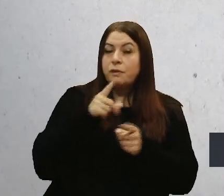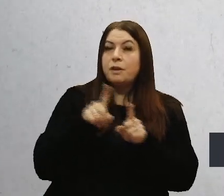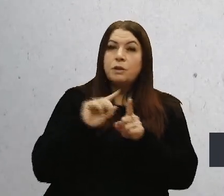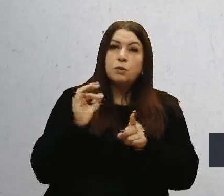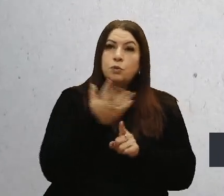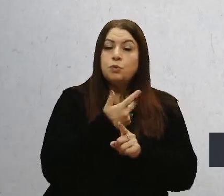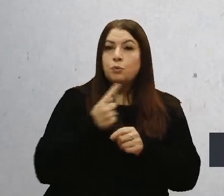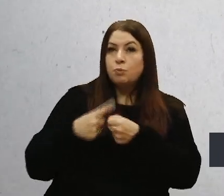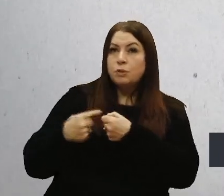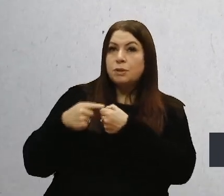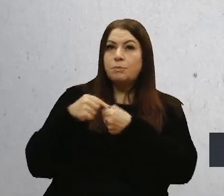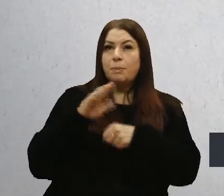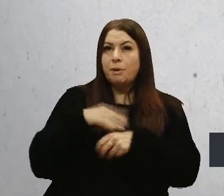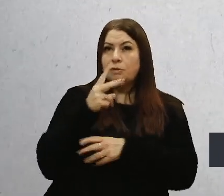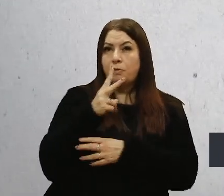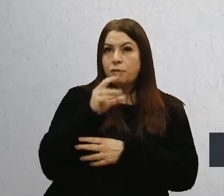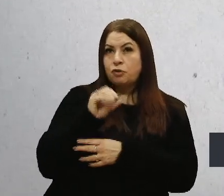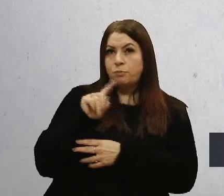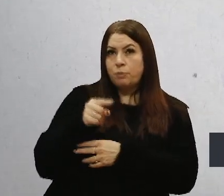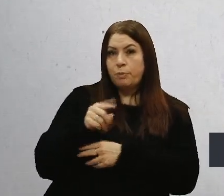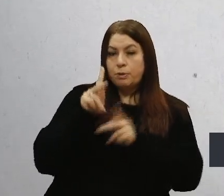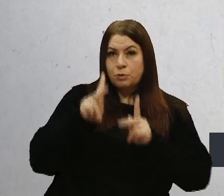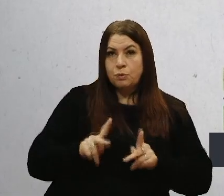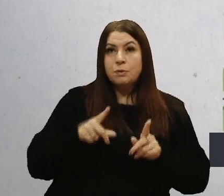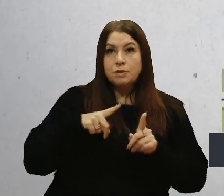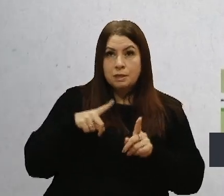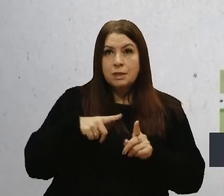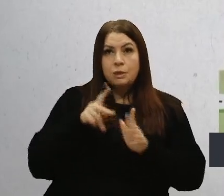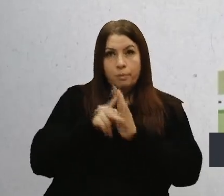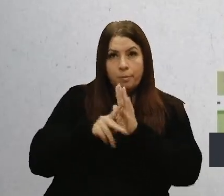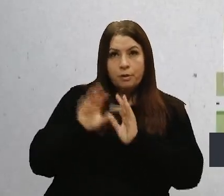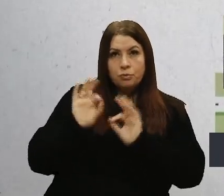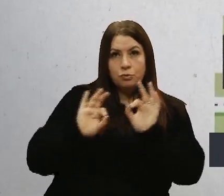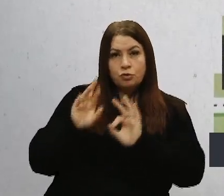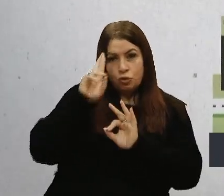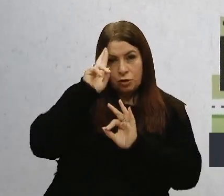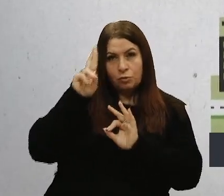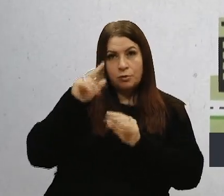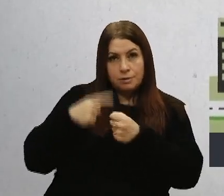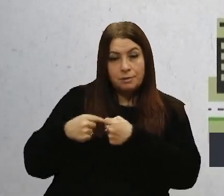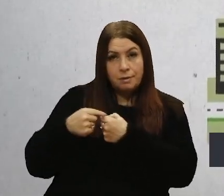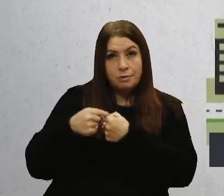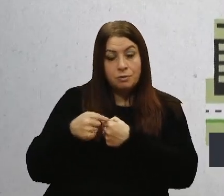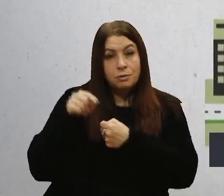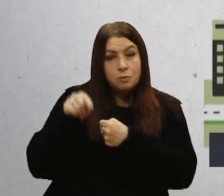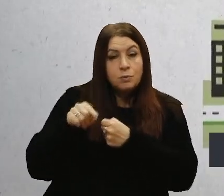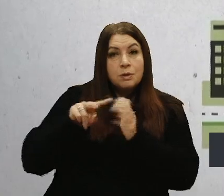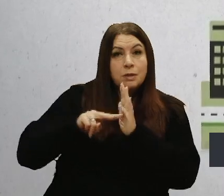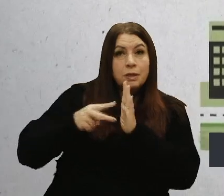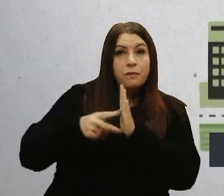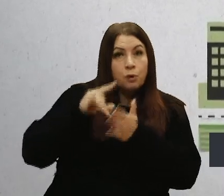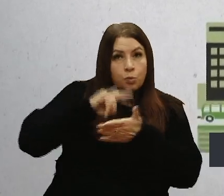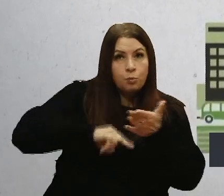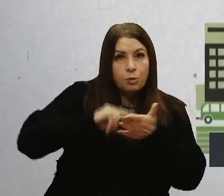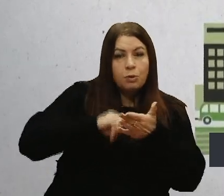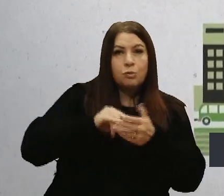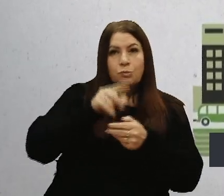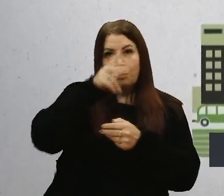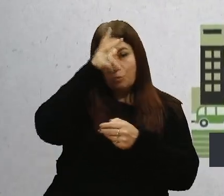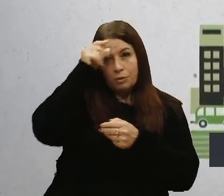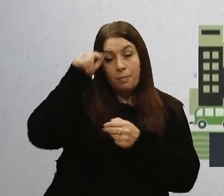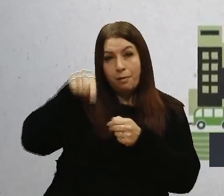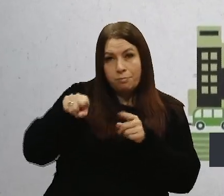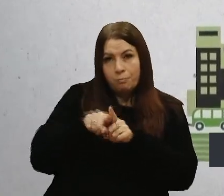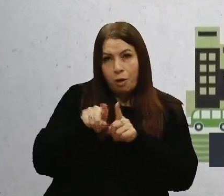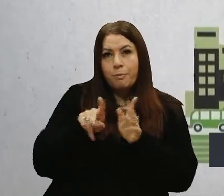todo município com mais de 20 mil habitantes deve ter um plano diretor. O plano diretor é um documento municipal que